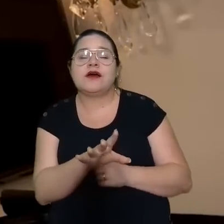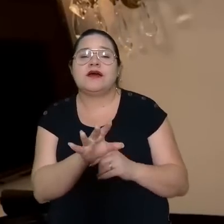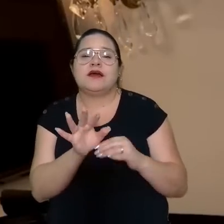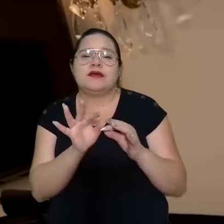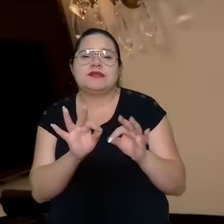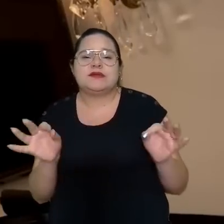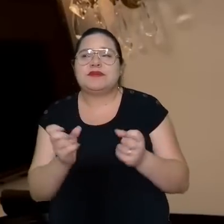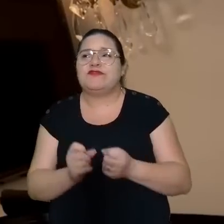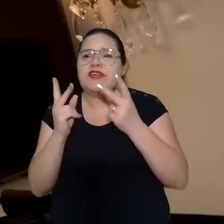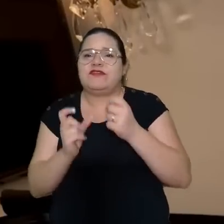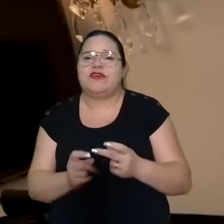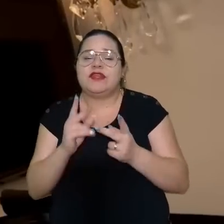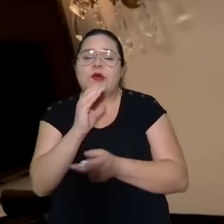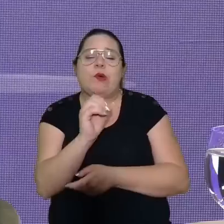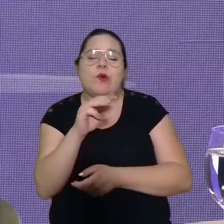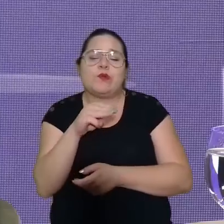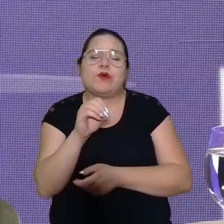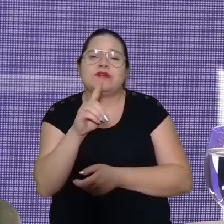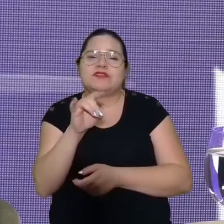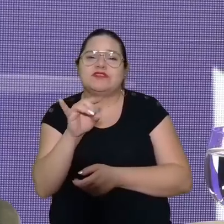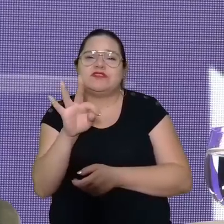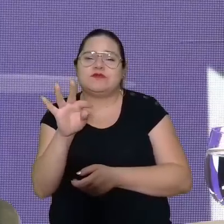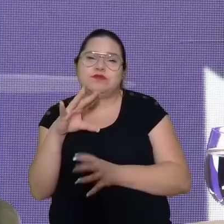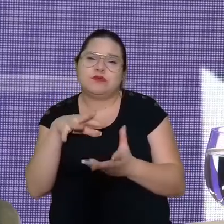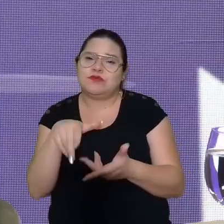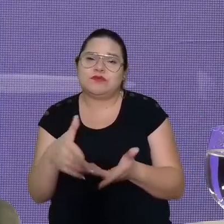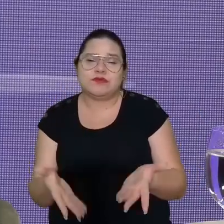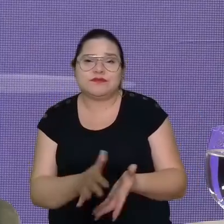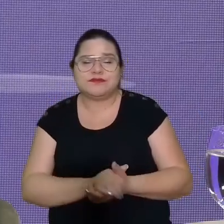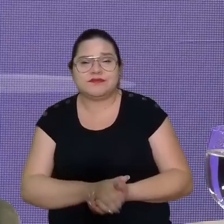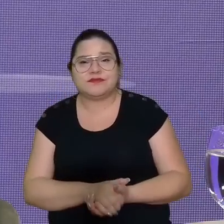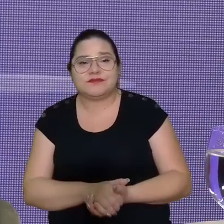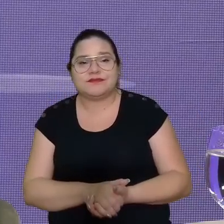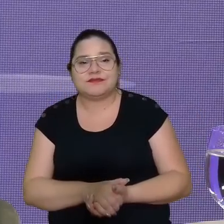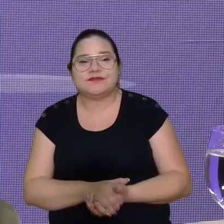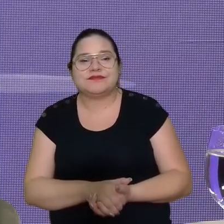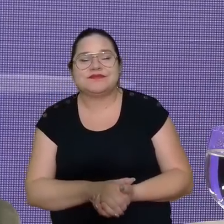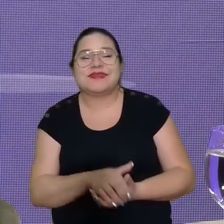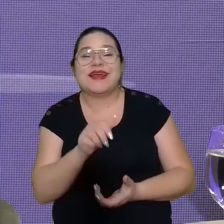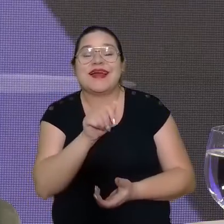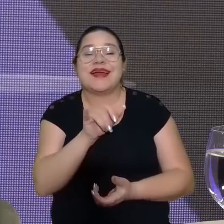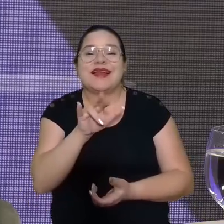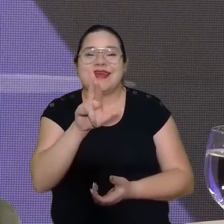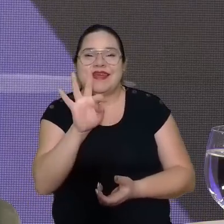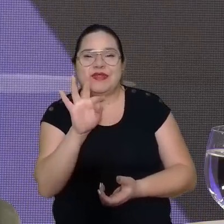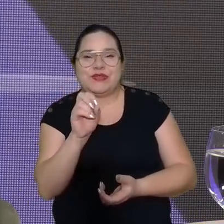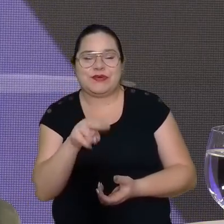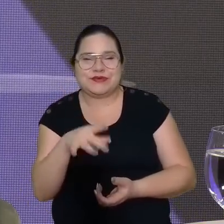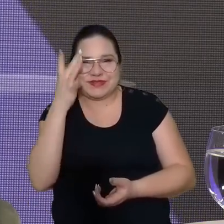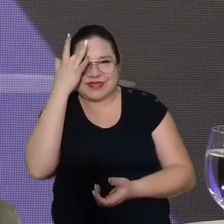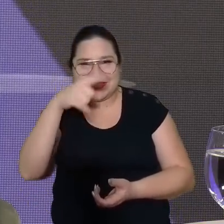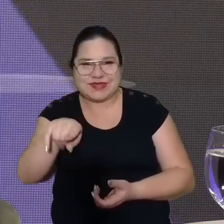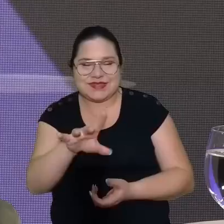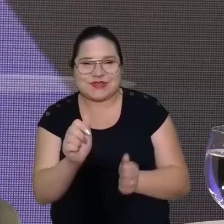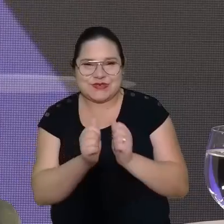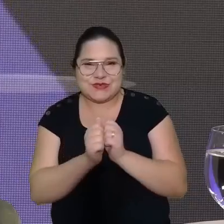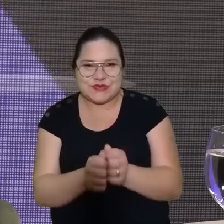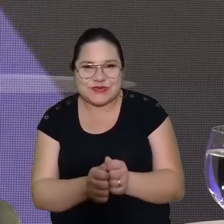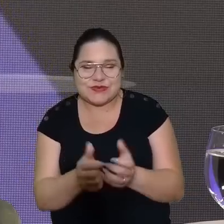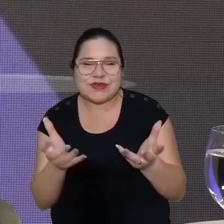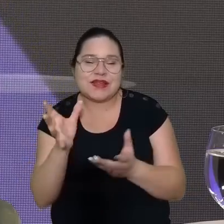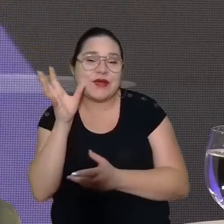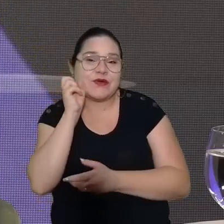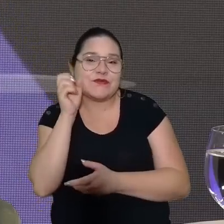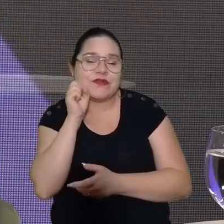de commodity básica para o mundo. Ayrton, não sei se você está conosco, eu queria te ouvir um pouco em relação a essa questão do peso